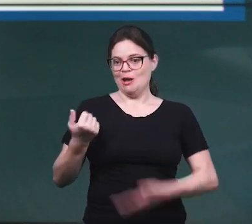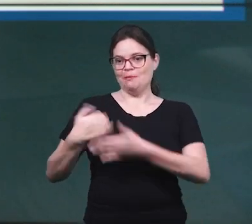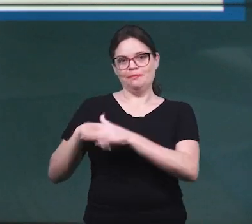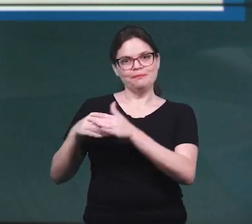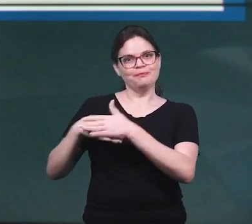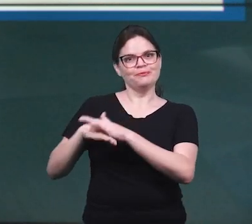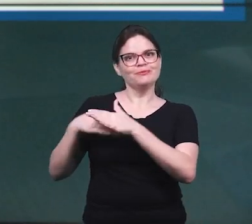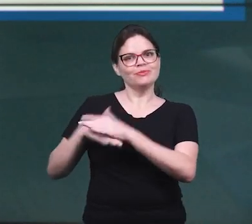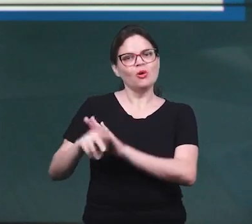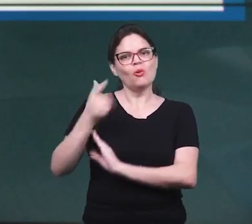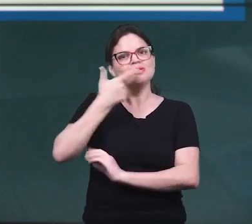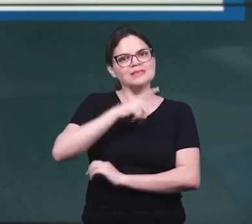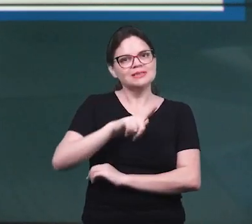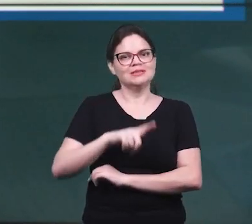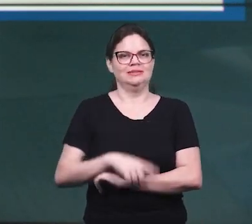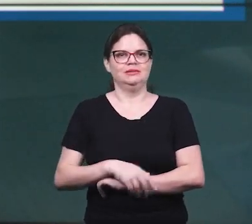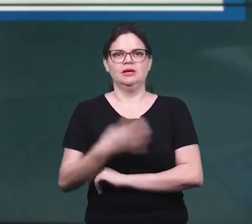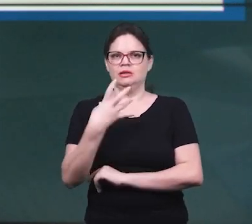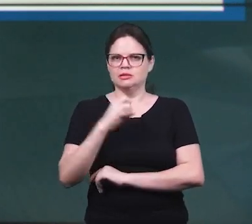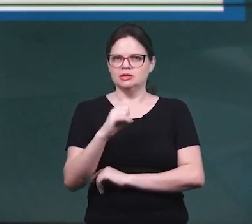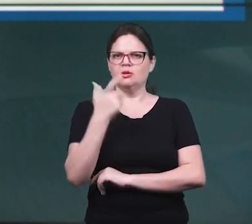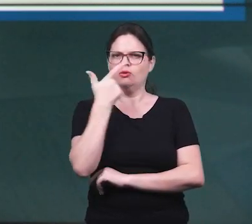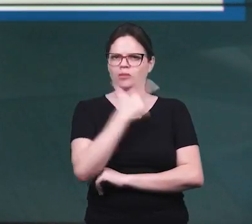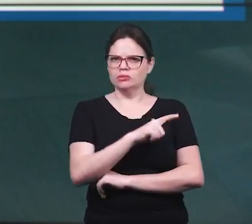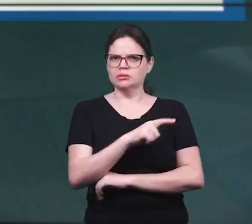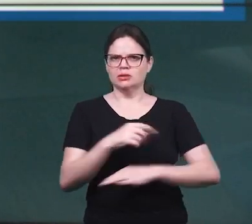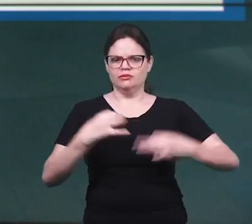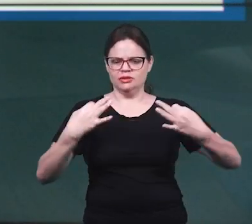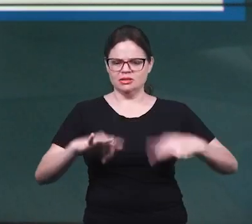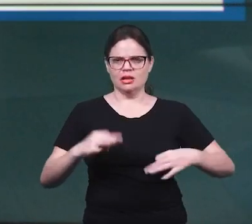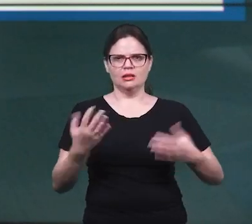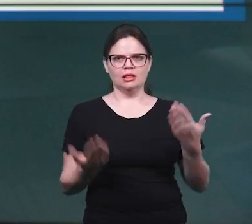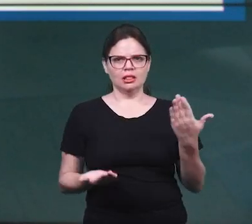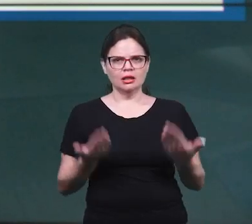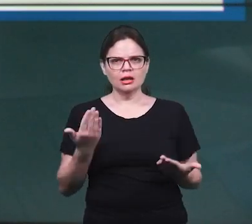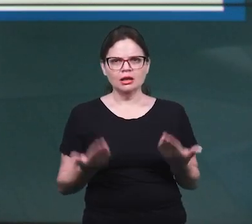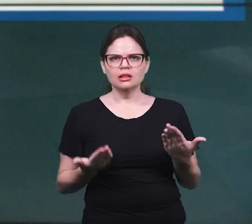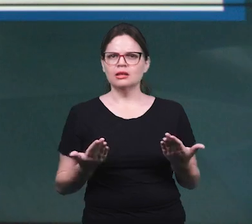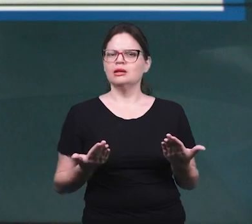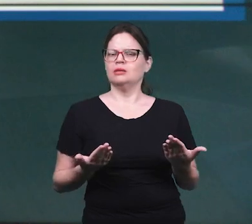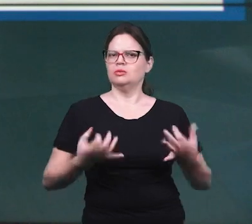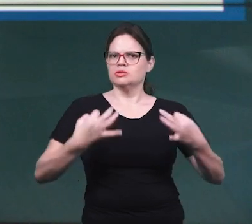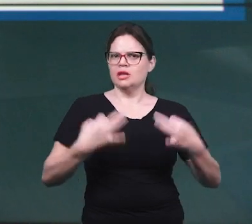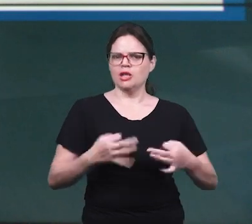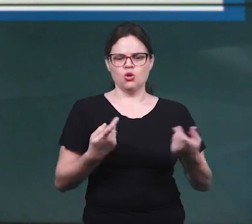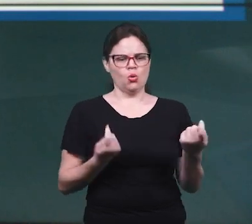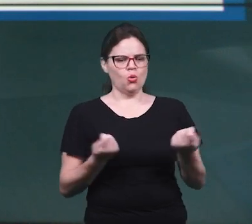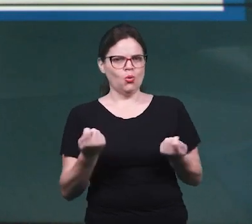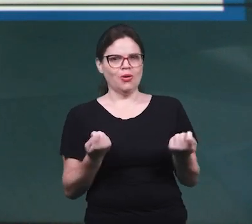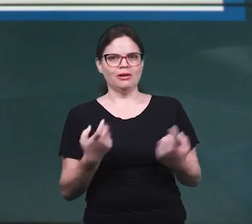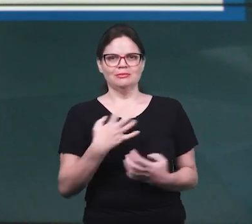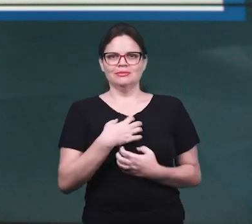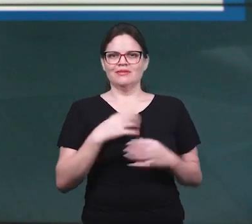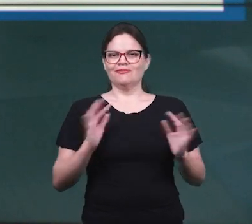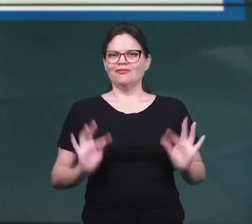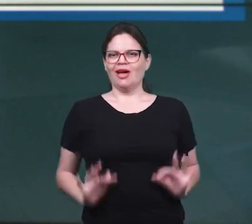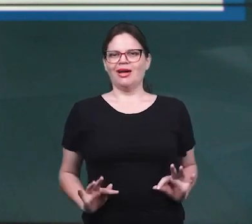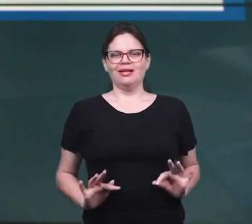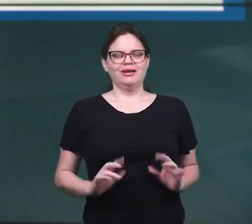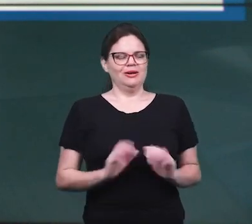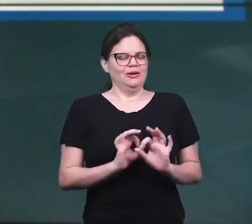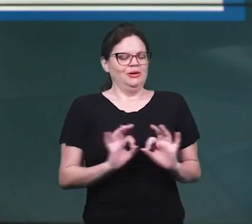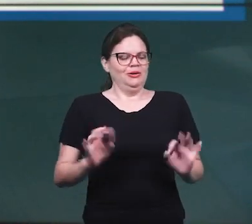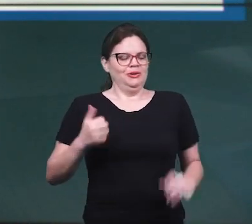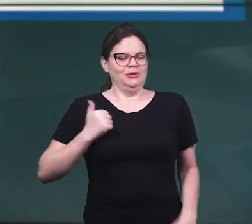de forma equilibrada, controlada, eu fico mais feliz. Eu me sinto bem. Está valendo